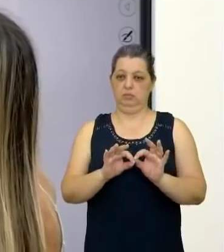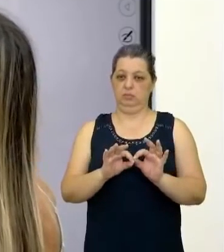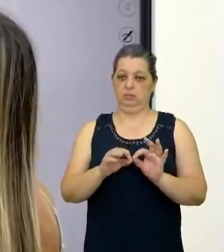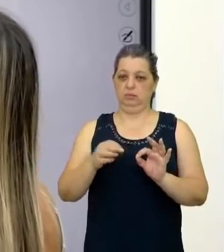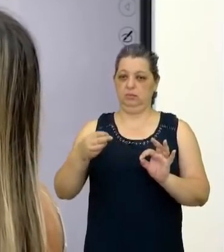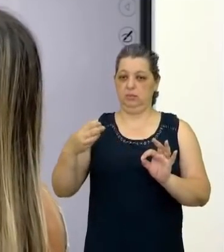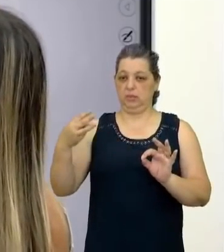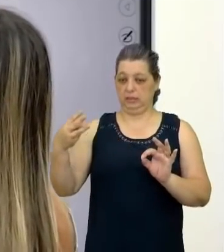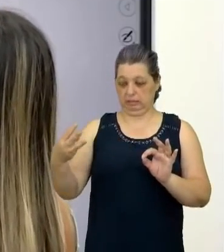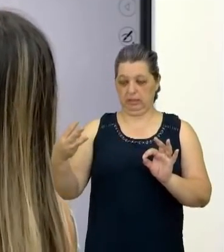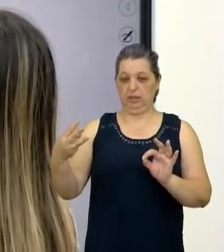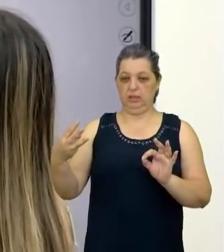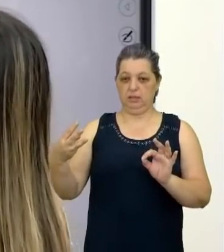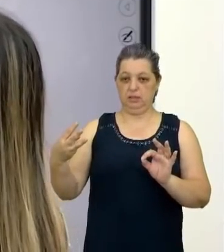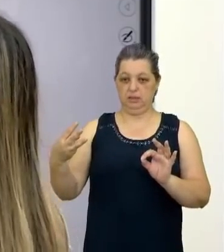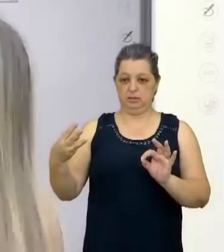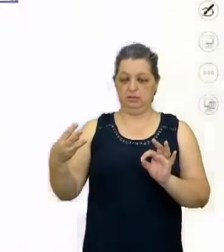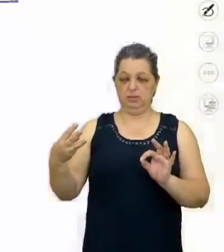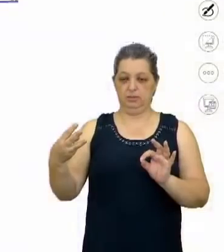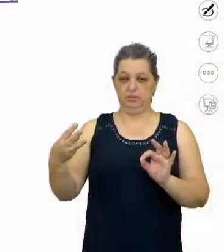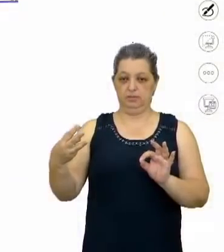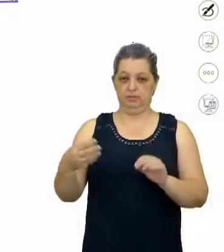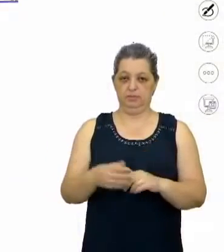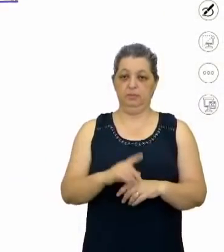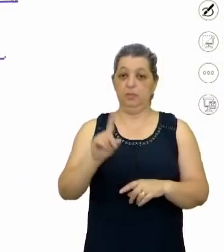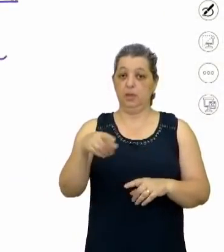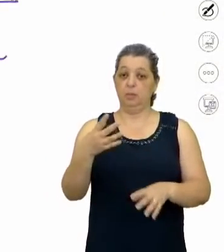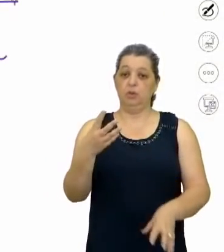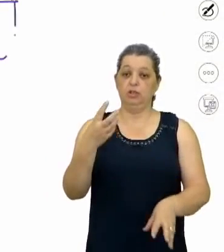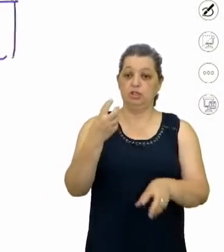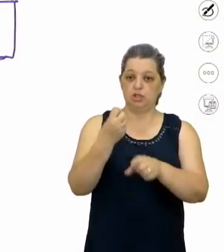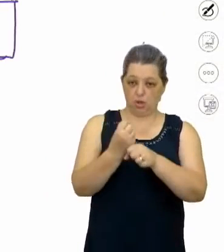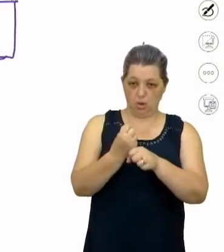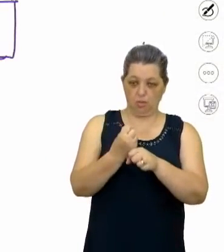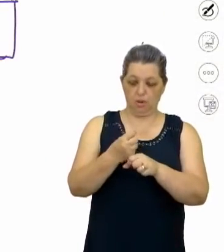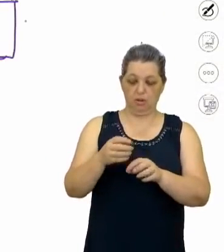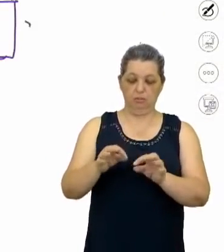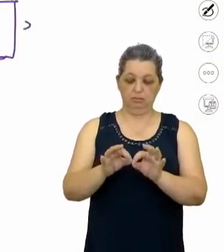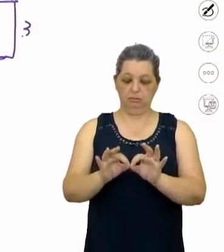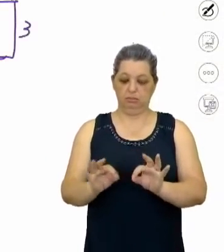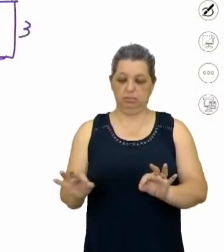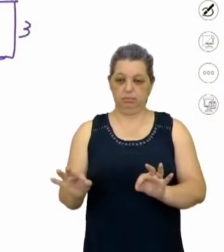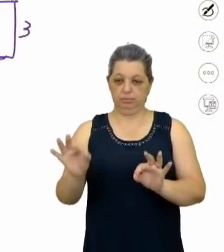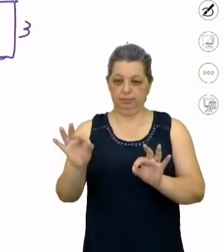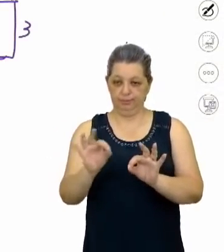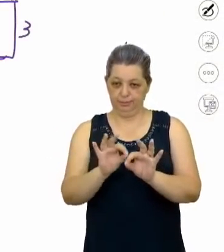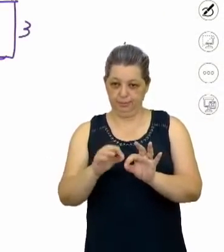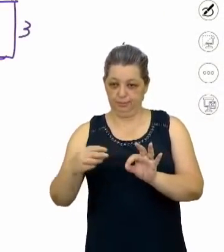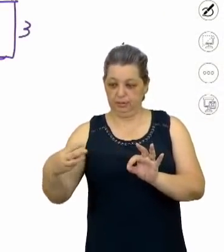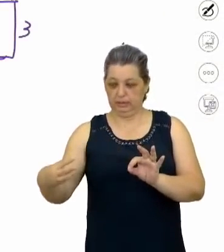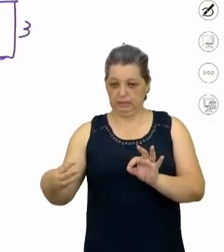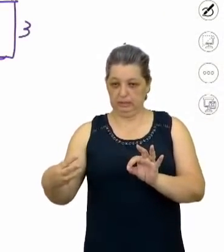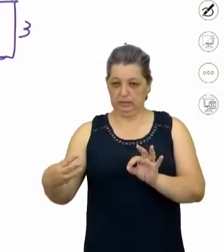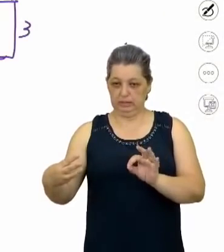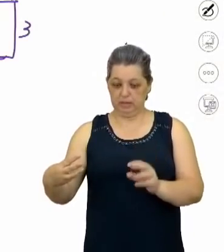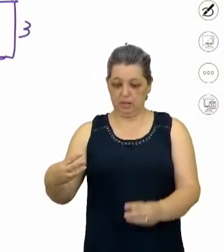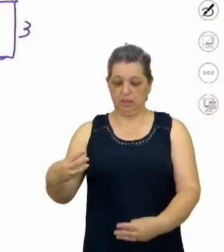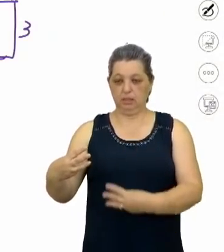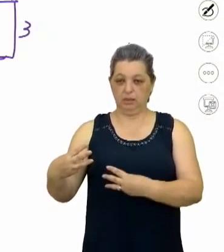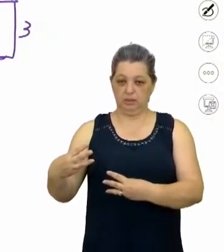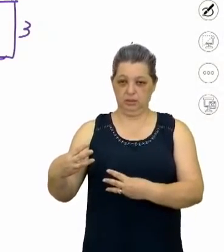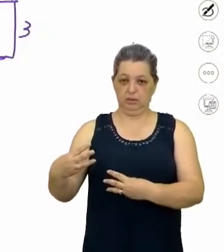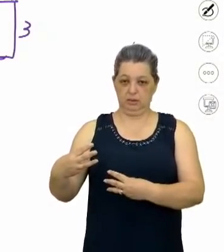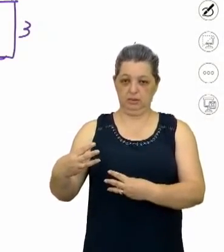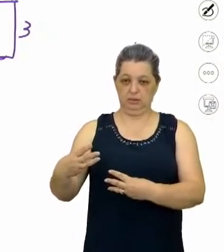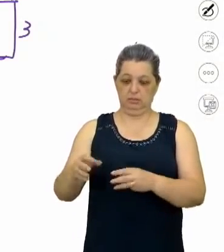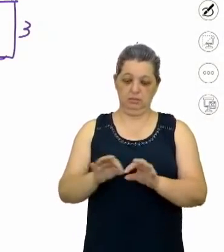ó, a gente tem esta peça. Depois a gente soma esta peça pequenininha, que é o 3 vezes 3, ó. E depois a gente